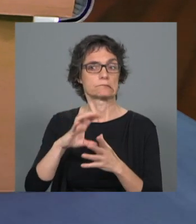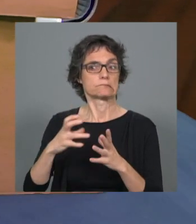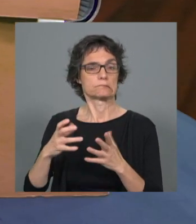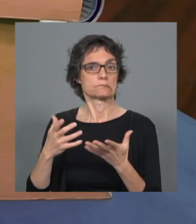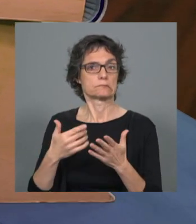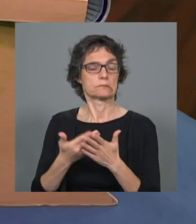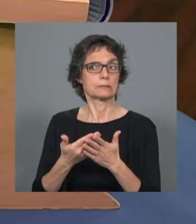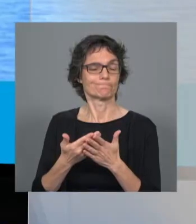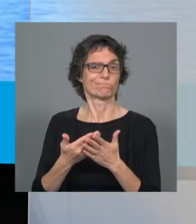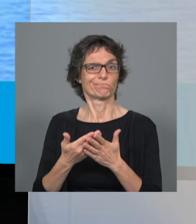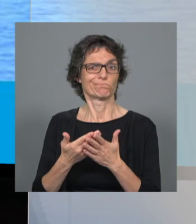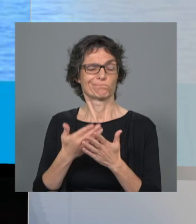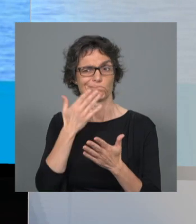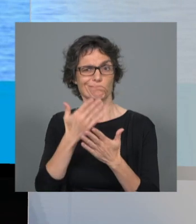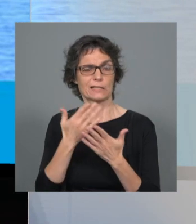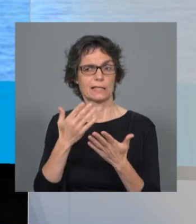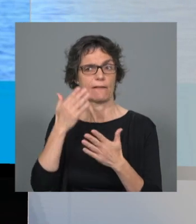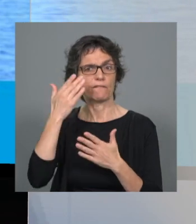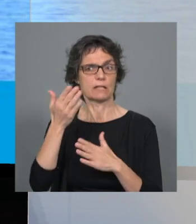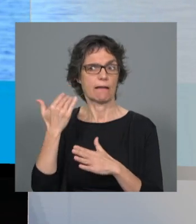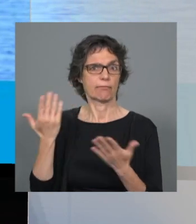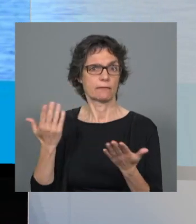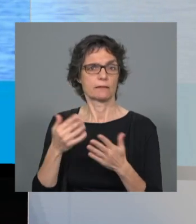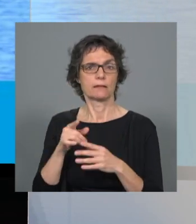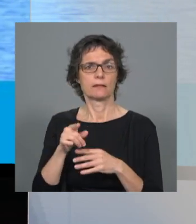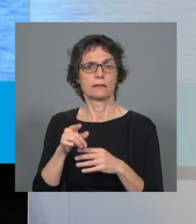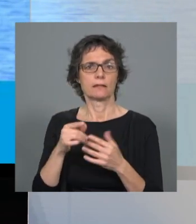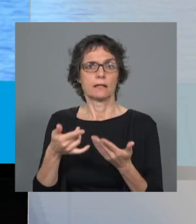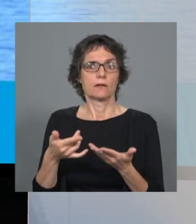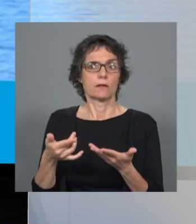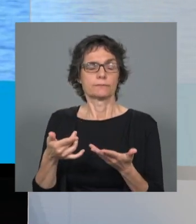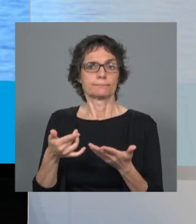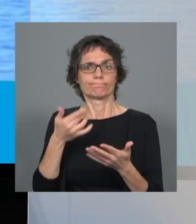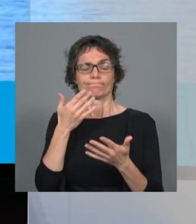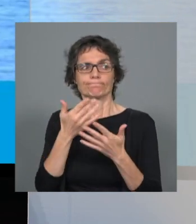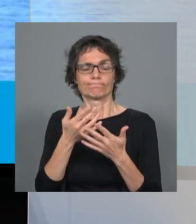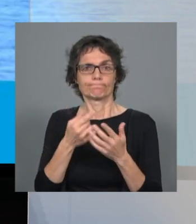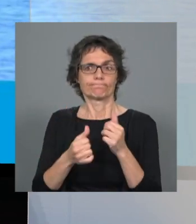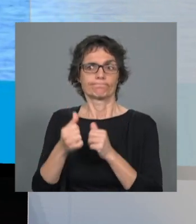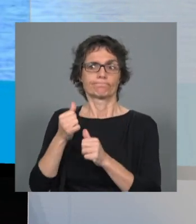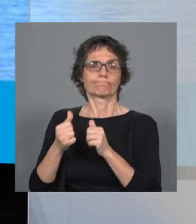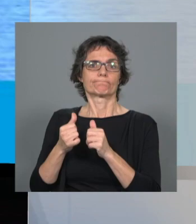estava previsto e mesmo estamos agora perante algum recuo na